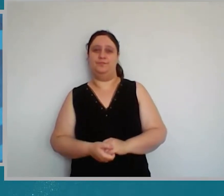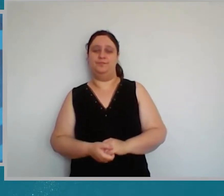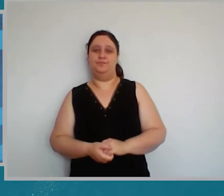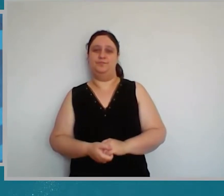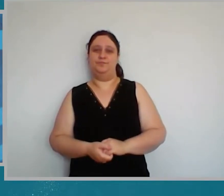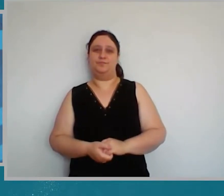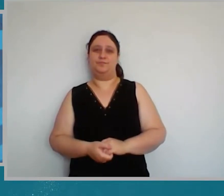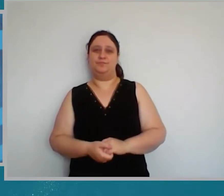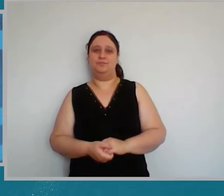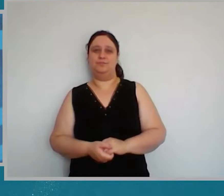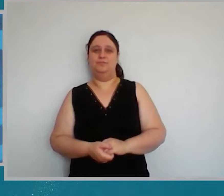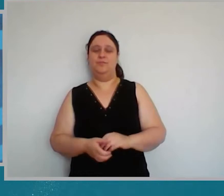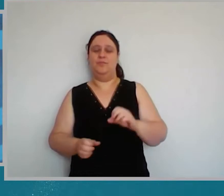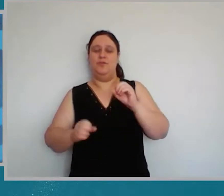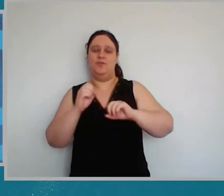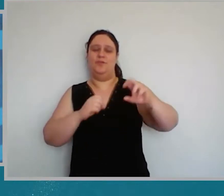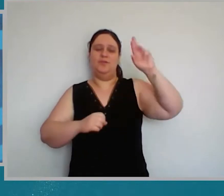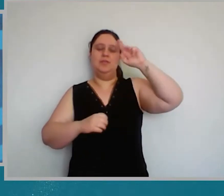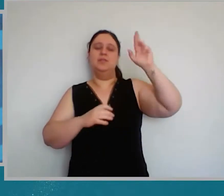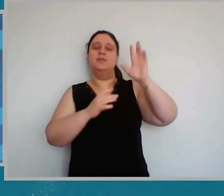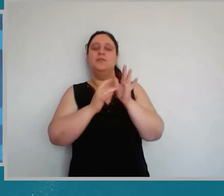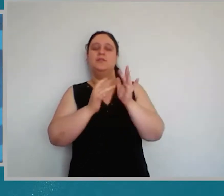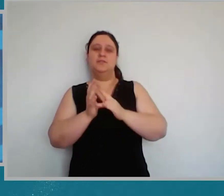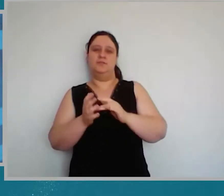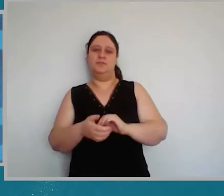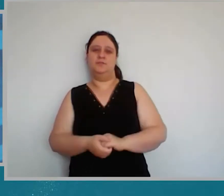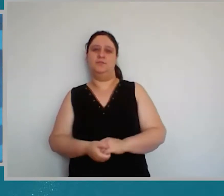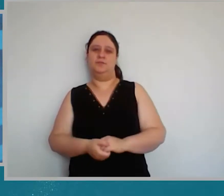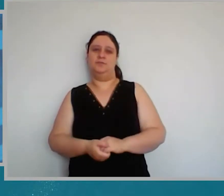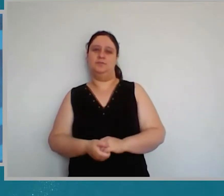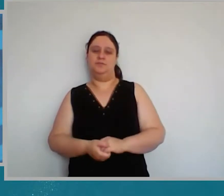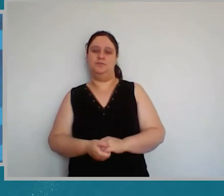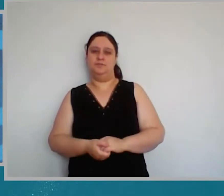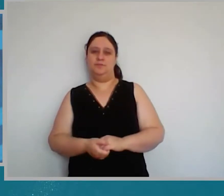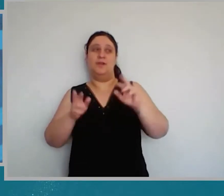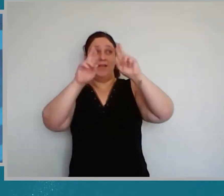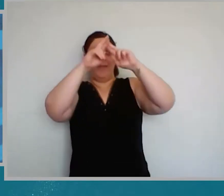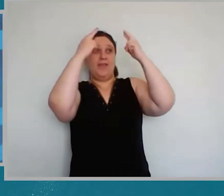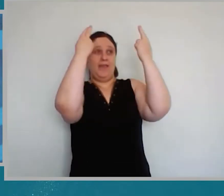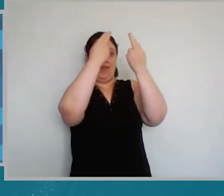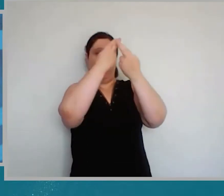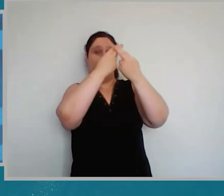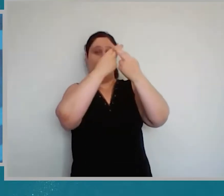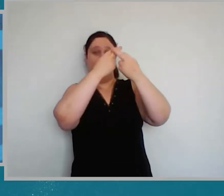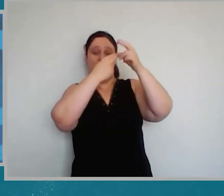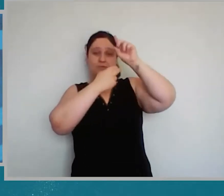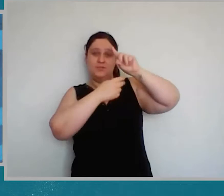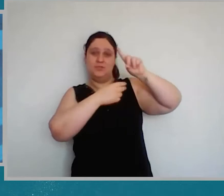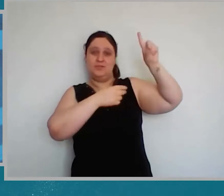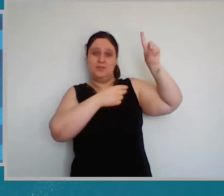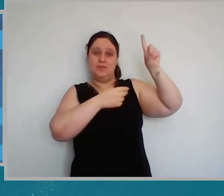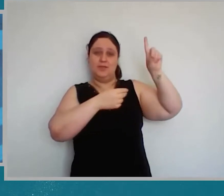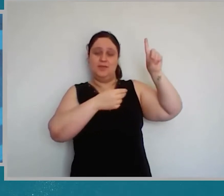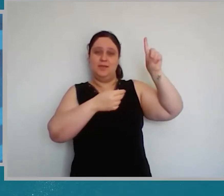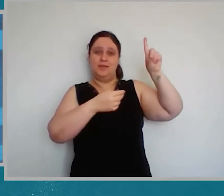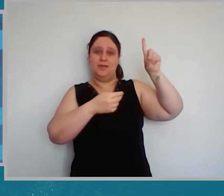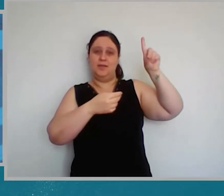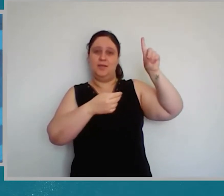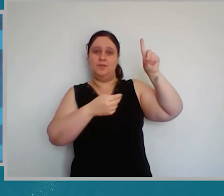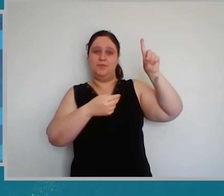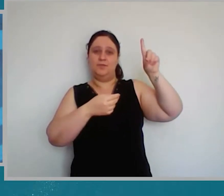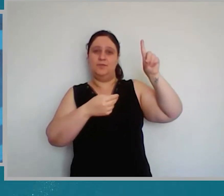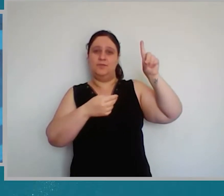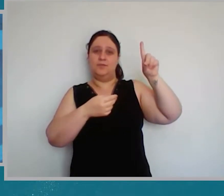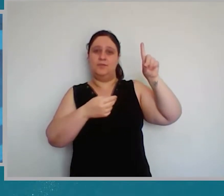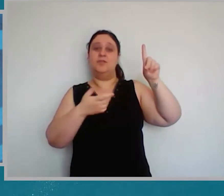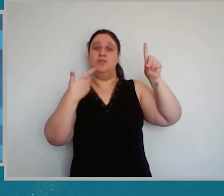Ó Senhor Jesus, o reino de Deus será restaurado aqui na terra por meio de Cristo. E esse